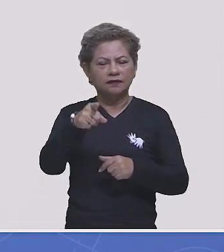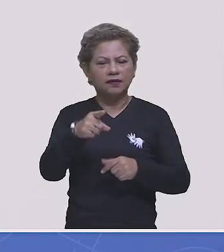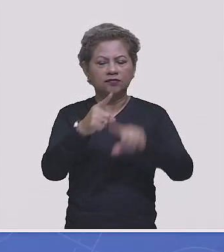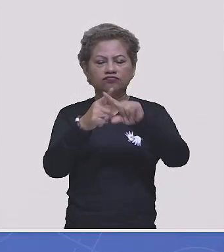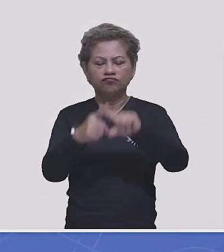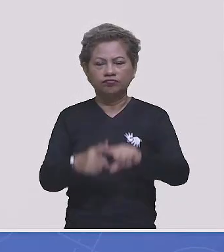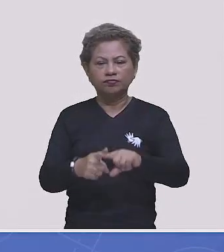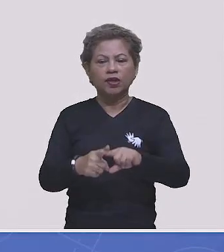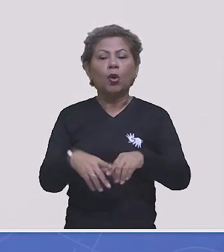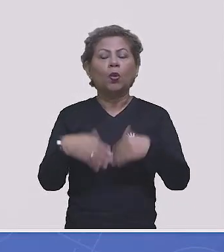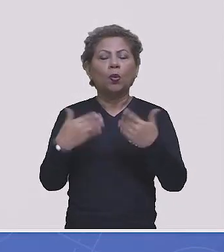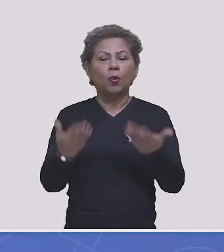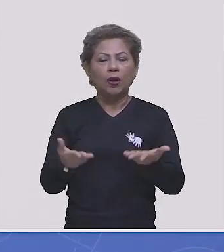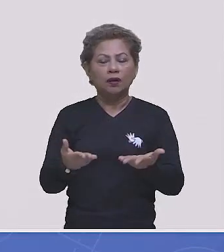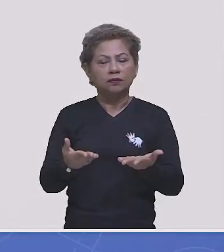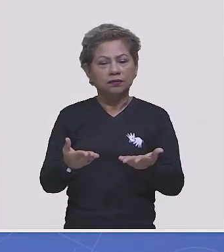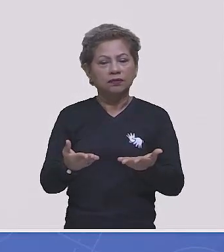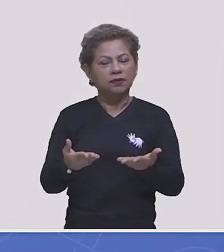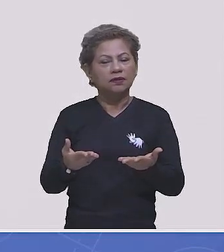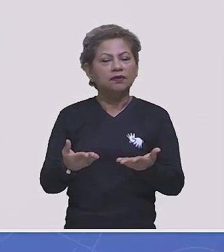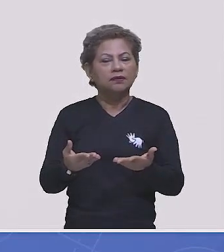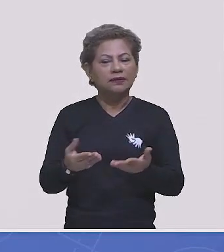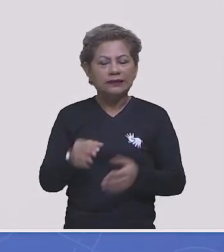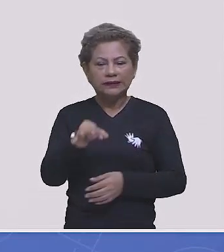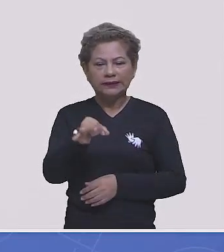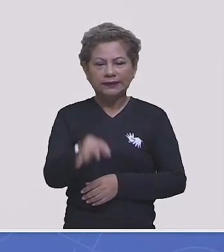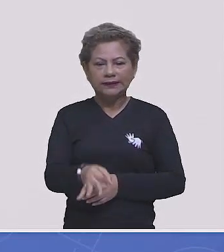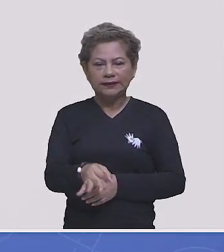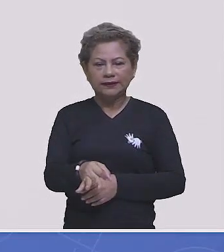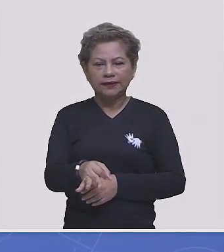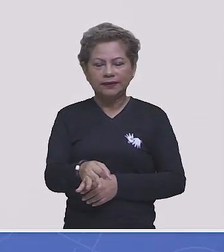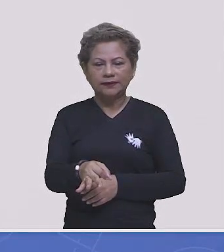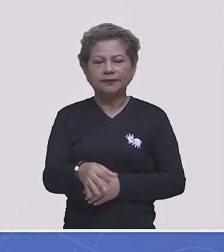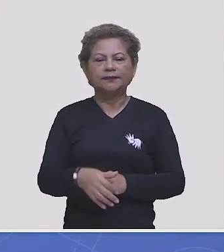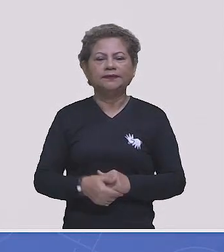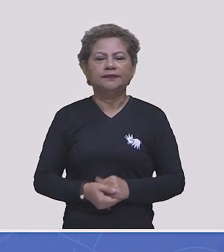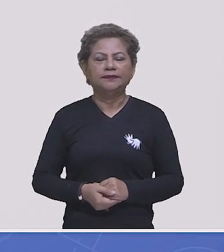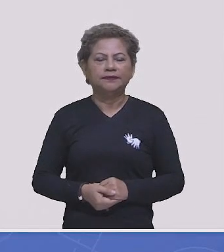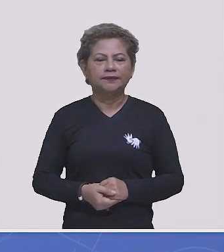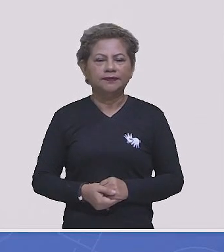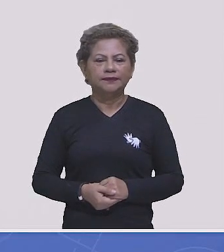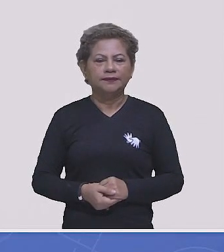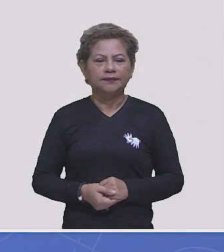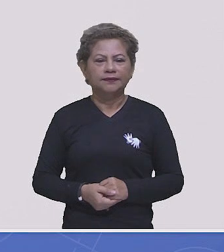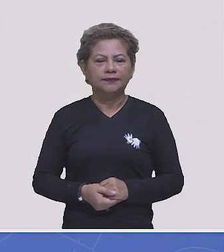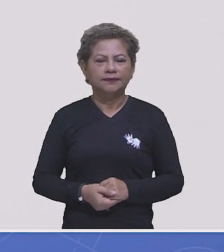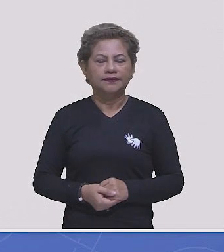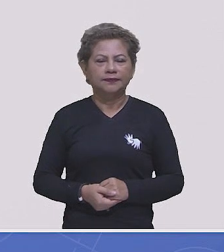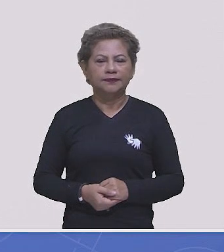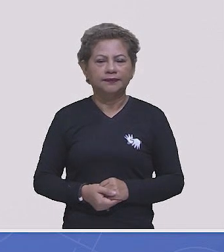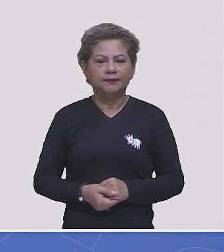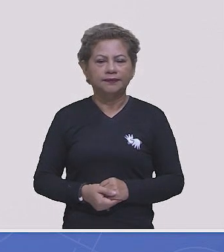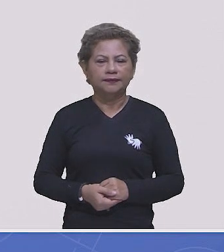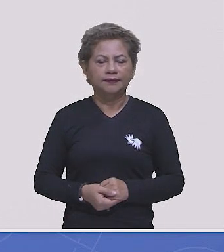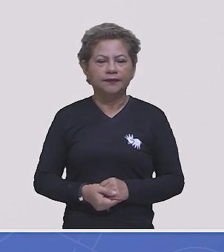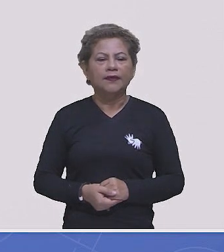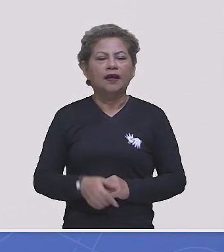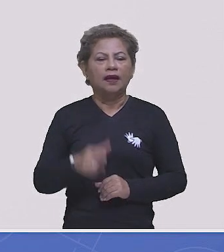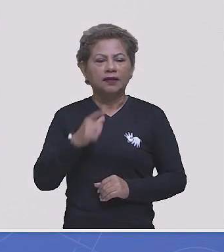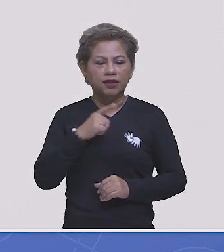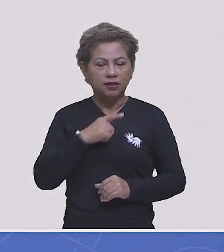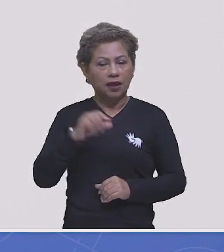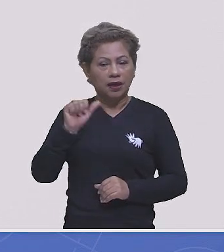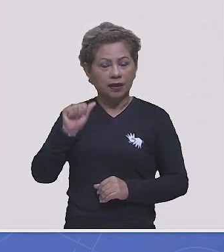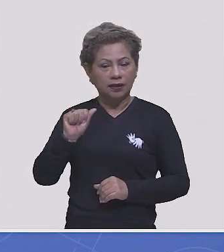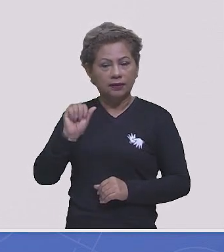assinalar qual eram as alternativas que estavam incorretas. Vamos lá ver? Aí a gente tinha com relação